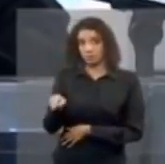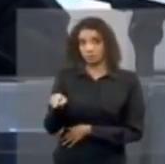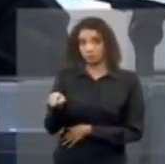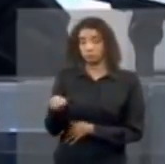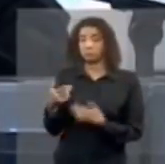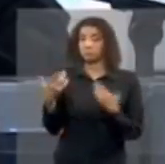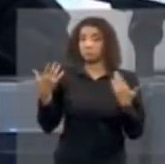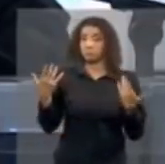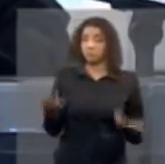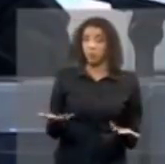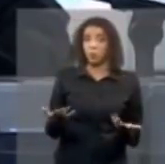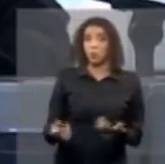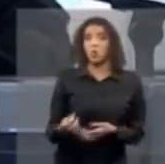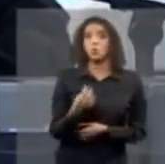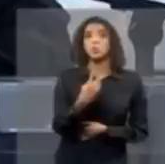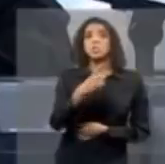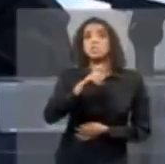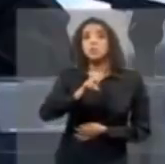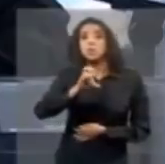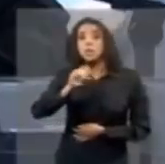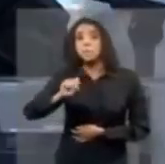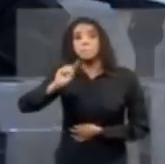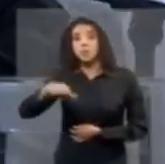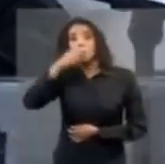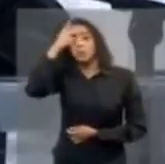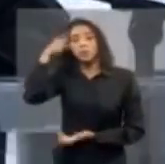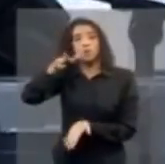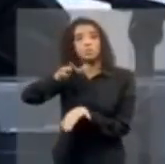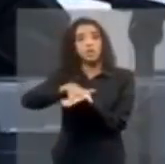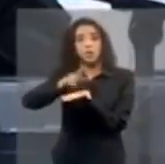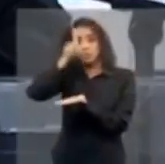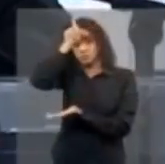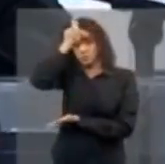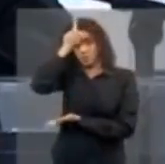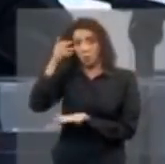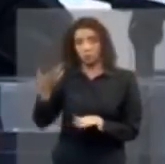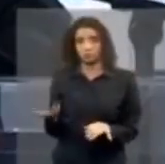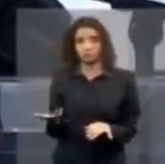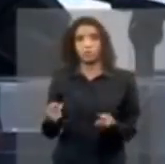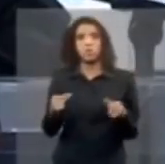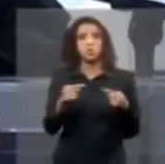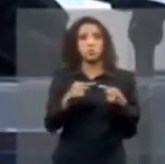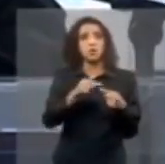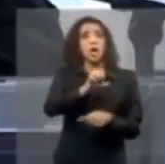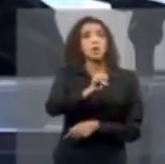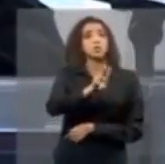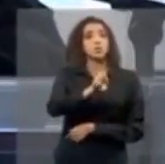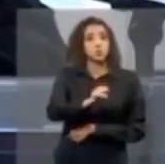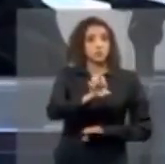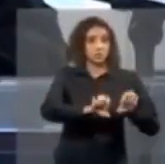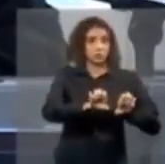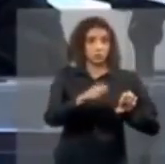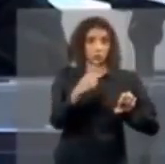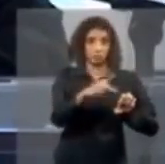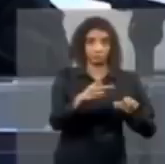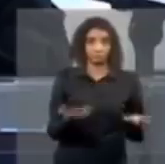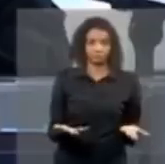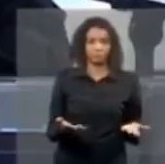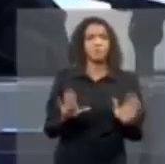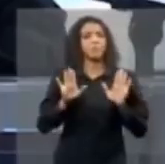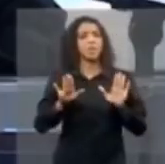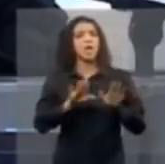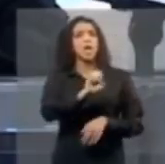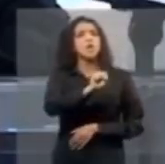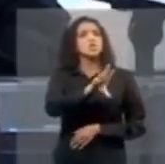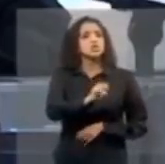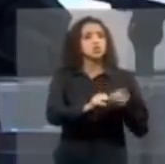Isso daria cerca de 250 mil internações, o que conferiria com os dados do SUS. Ora, os